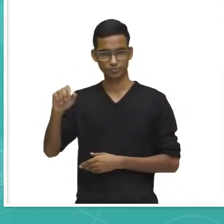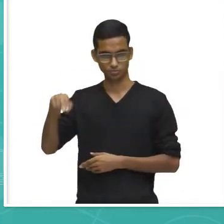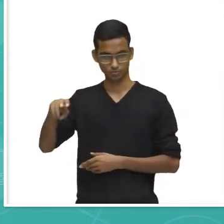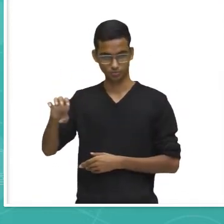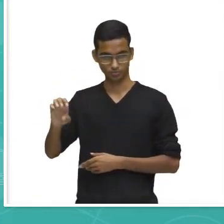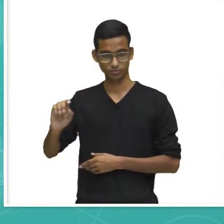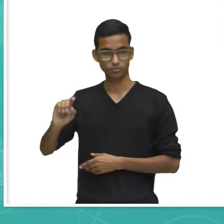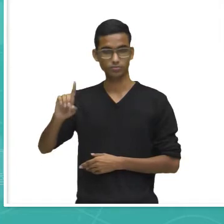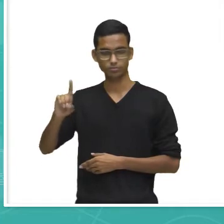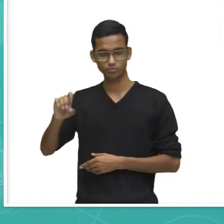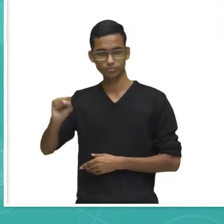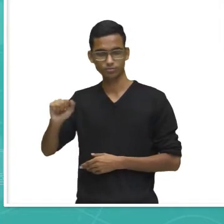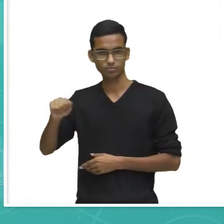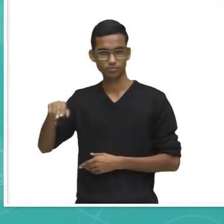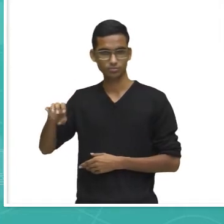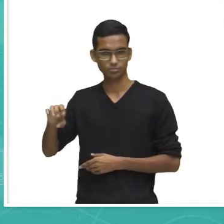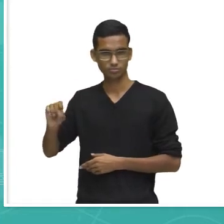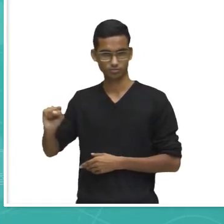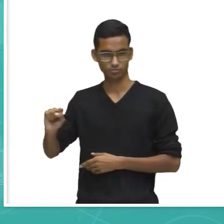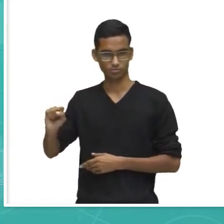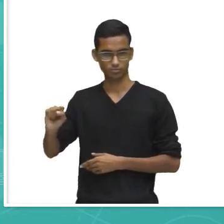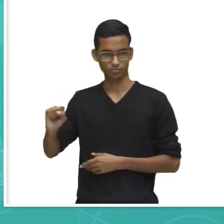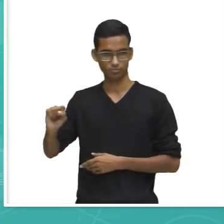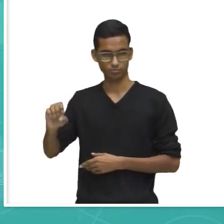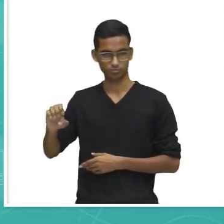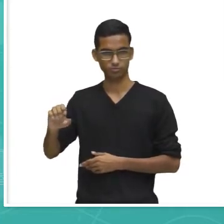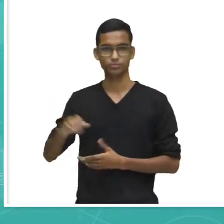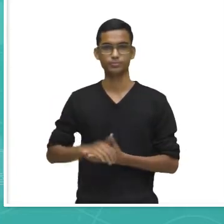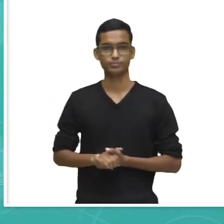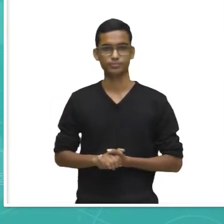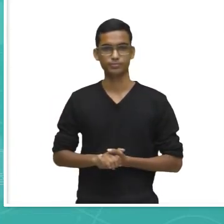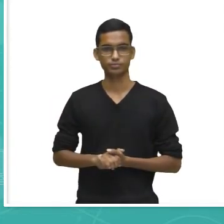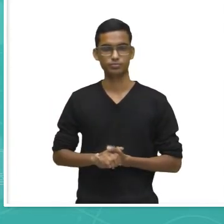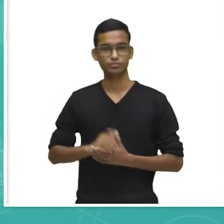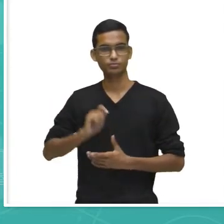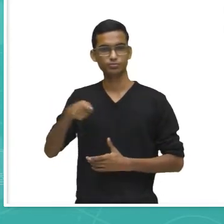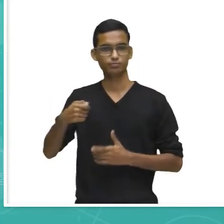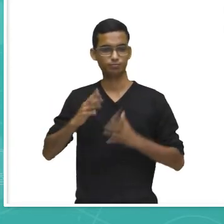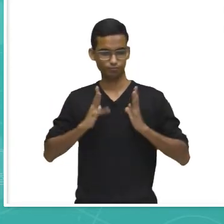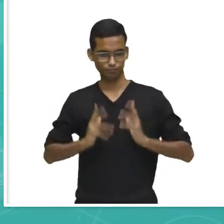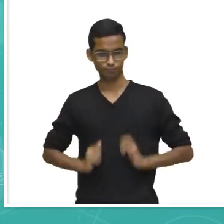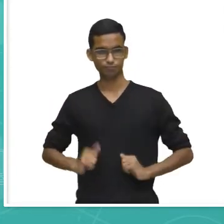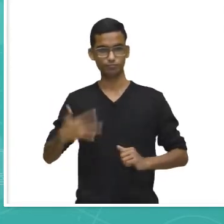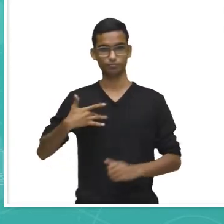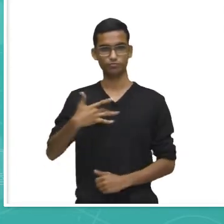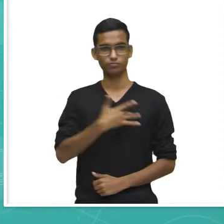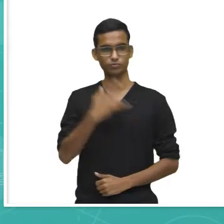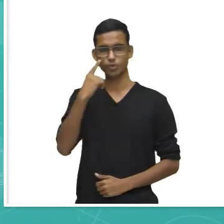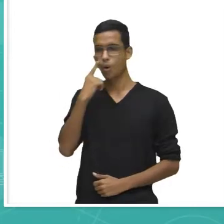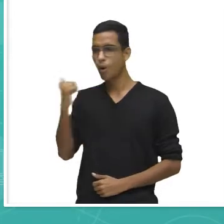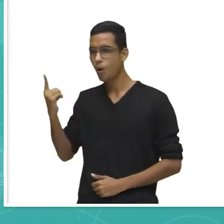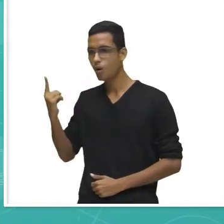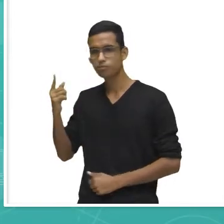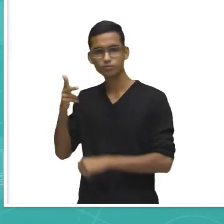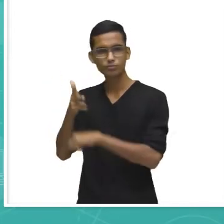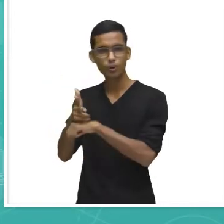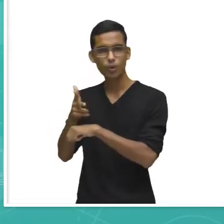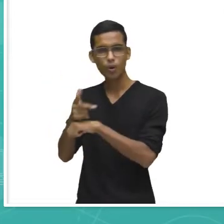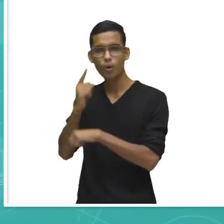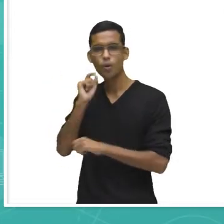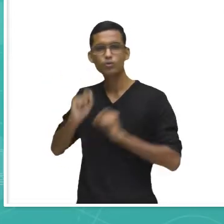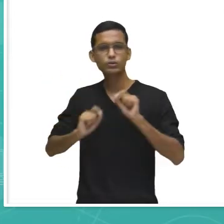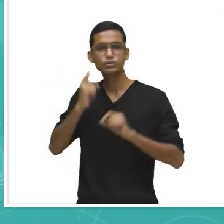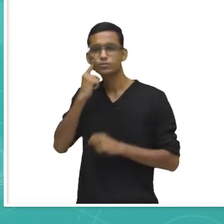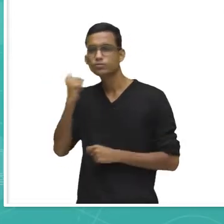saúde. Então, eu já vou chamando vocês aqui, para observar o nosso vídeo. O que vocês estão vendo